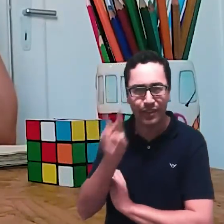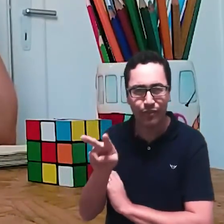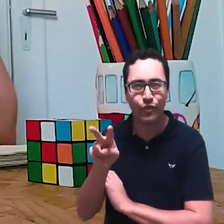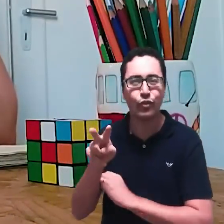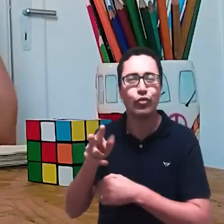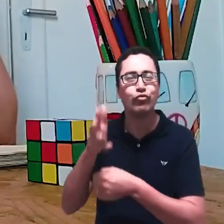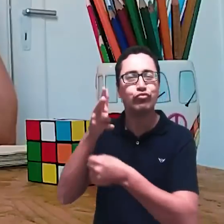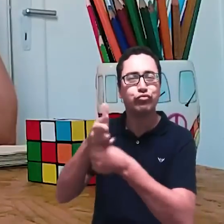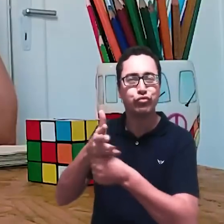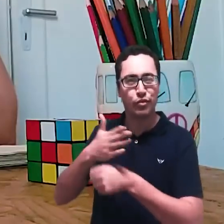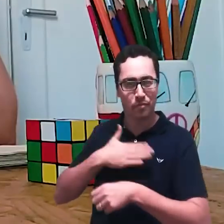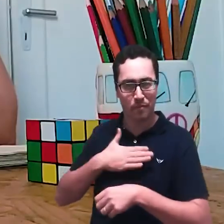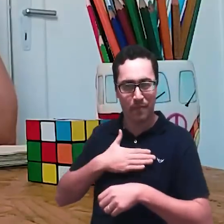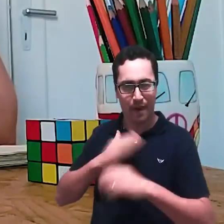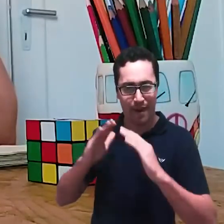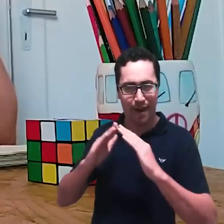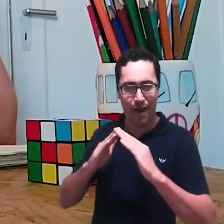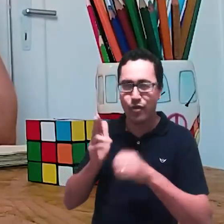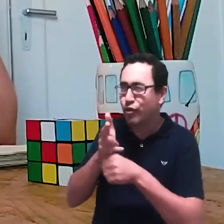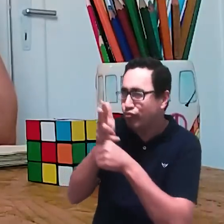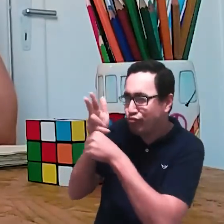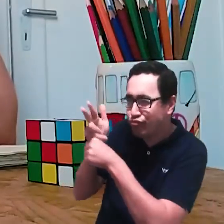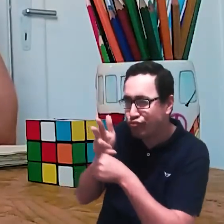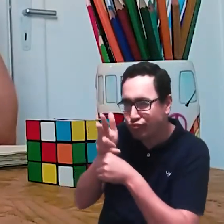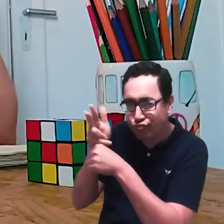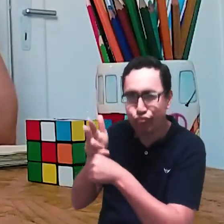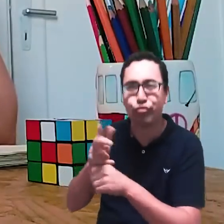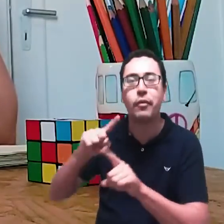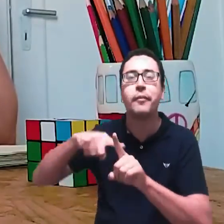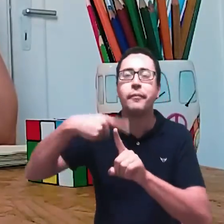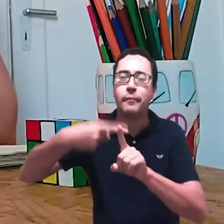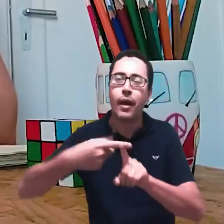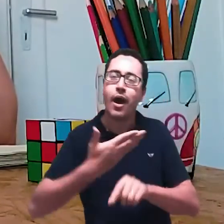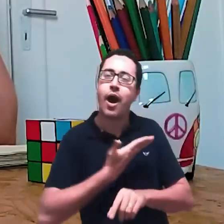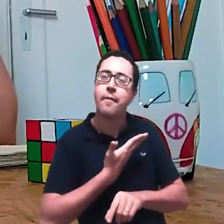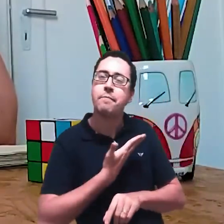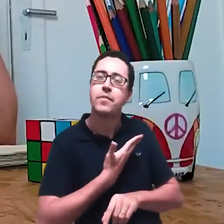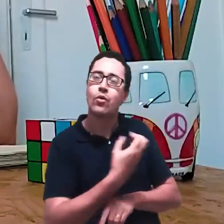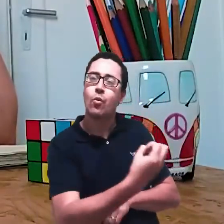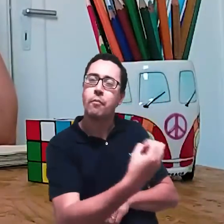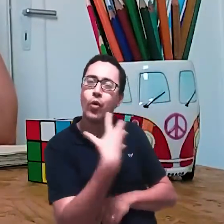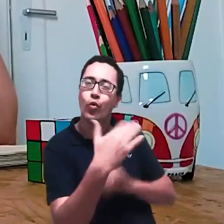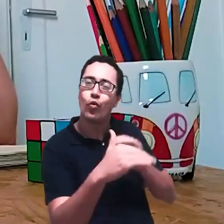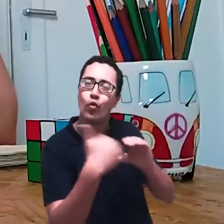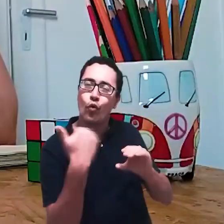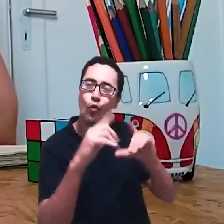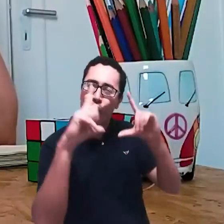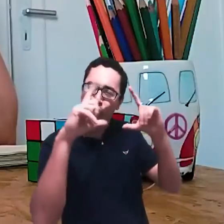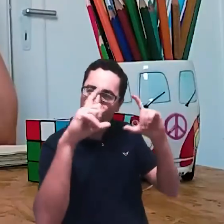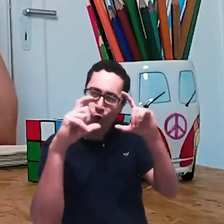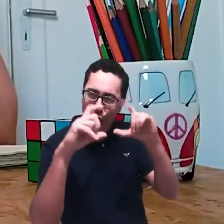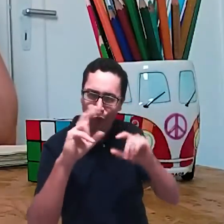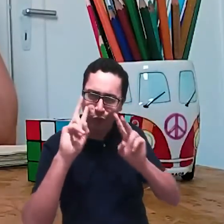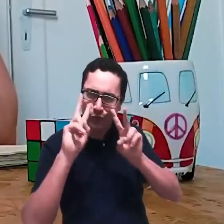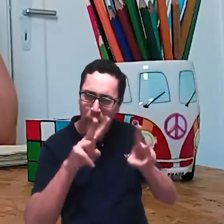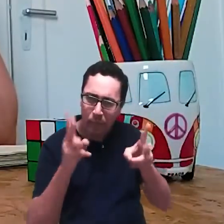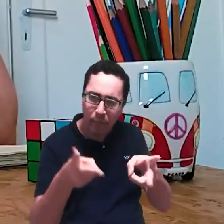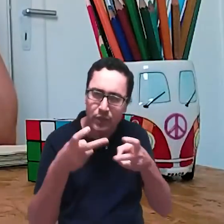que eu gravei aqui da janela do meu quarto, quanto nas imagens, nas fotos que as pessoas me mandaram, não aparecia só o